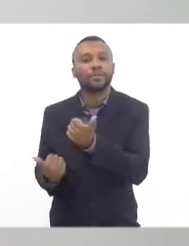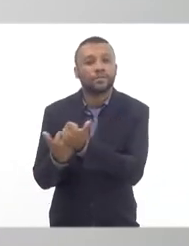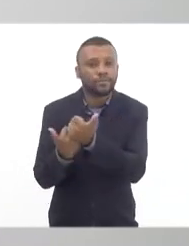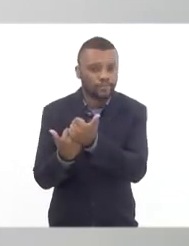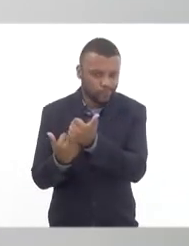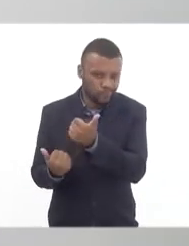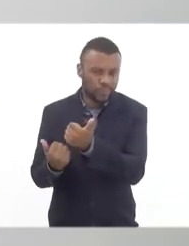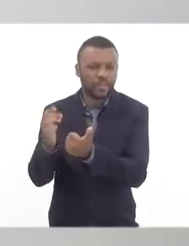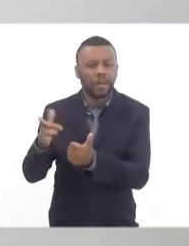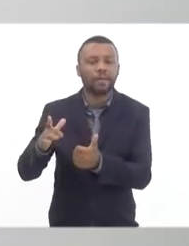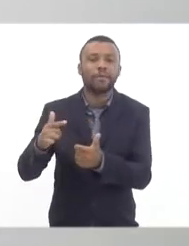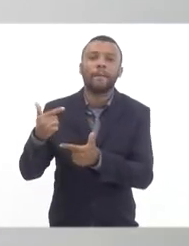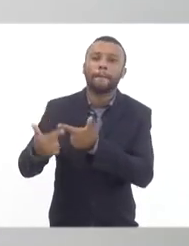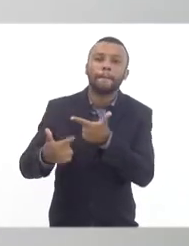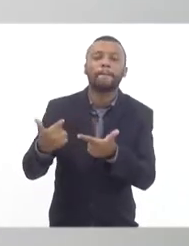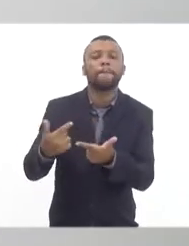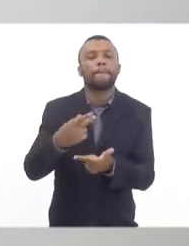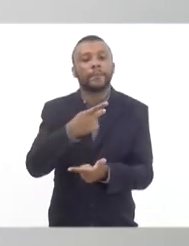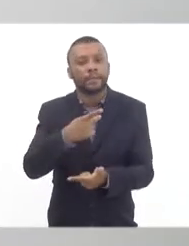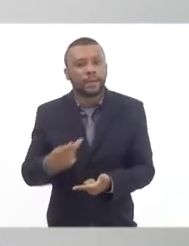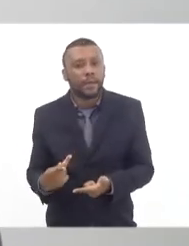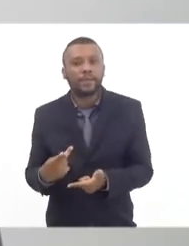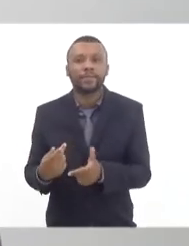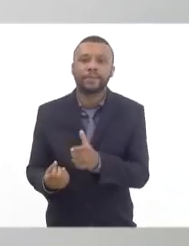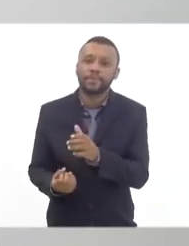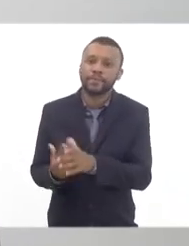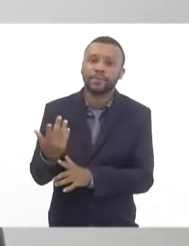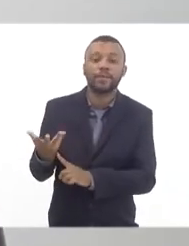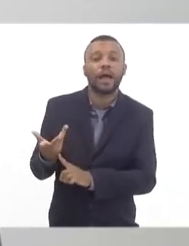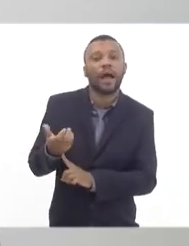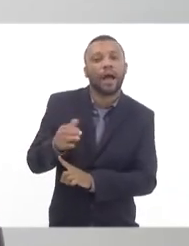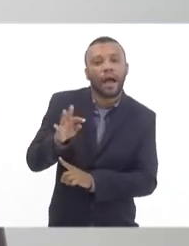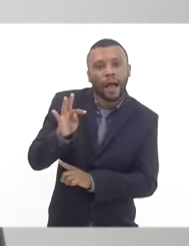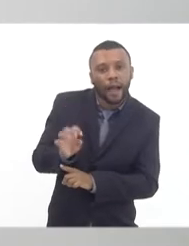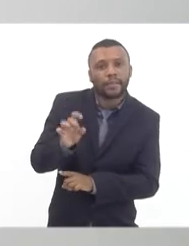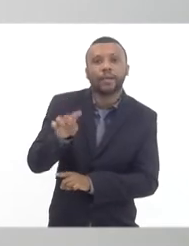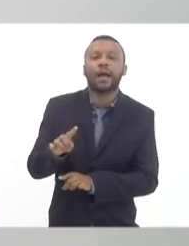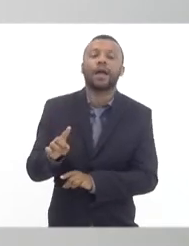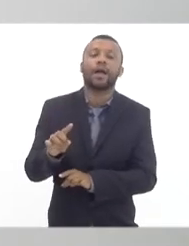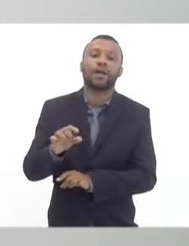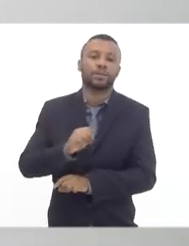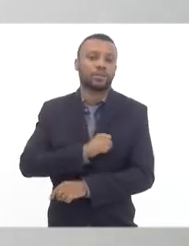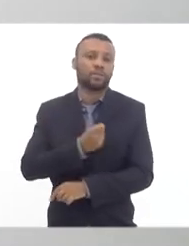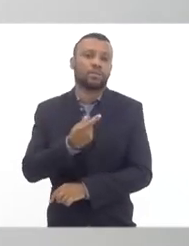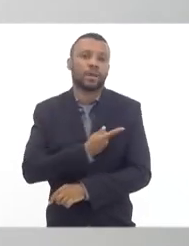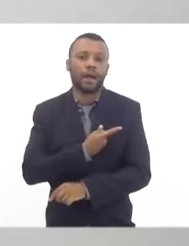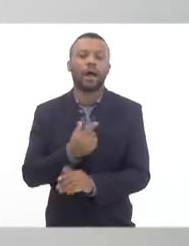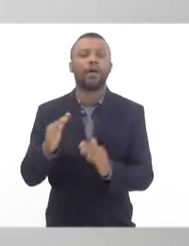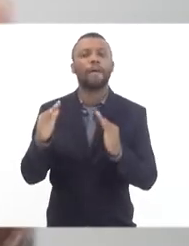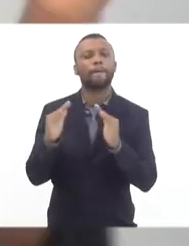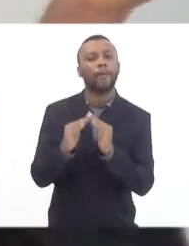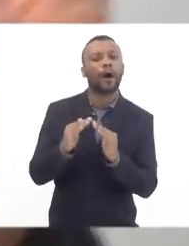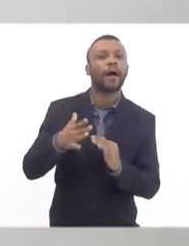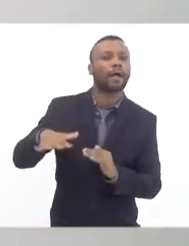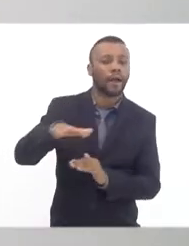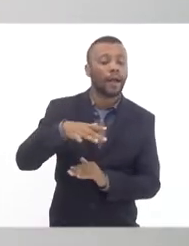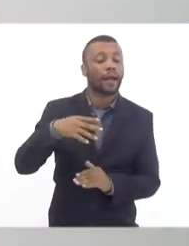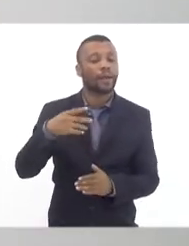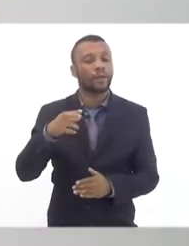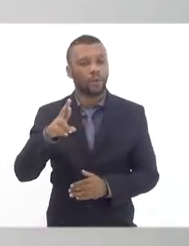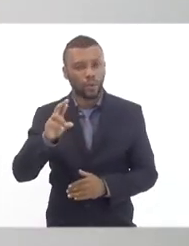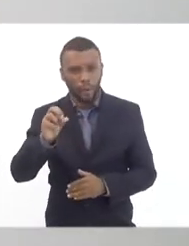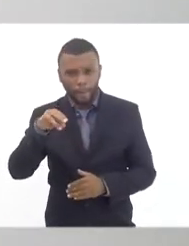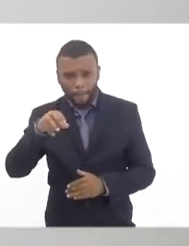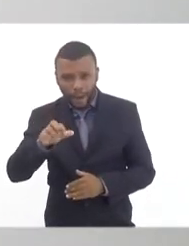já foi presidente da Fundação de Artes, conhece a cidade, é gonçalense, mora lá, e o Romário estava,